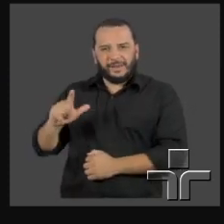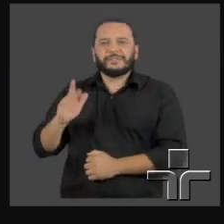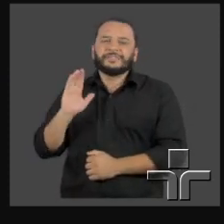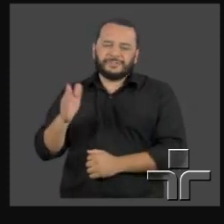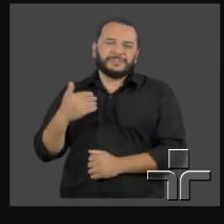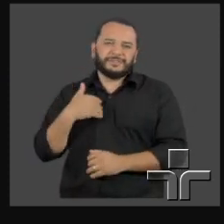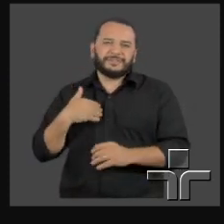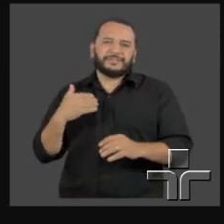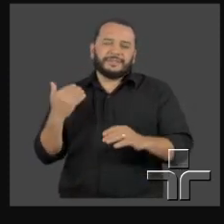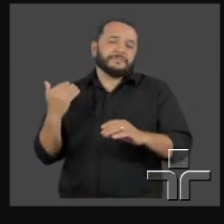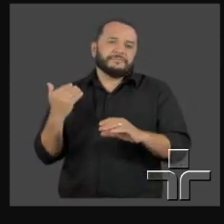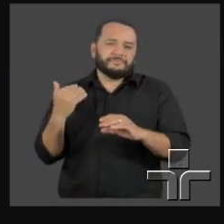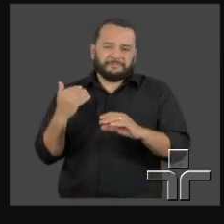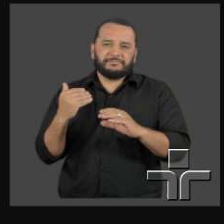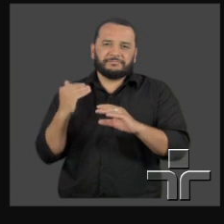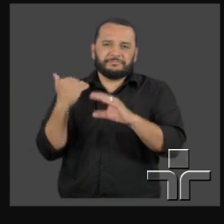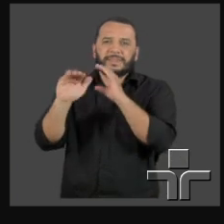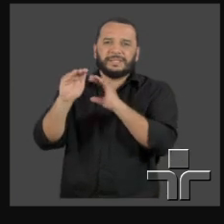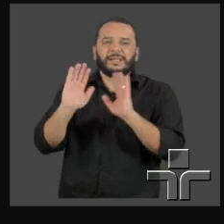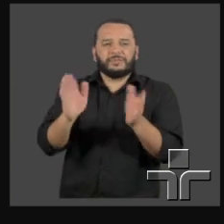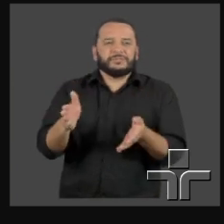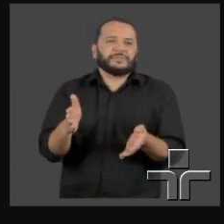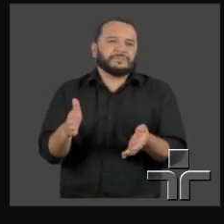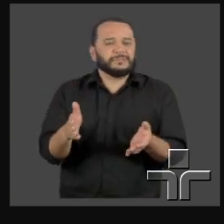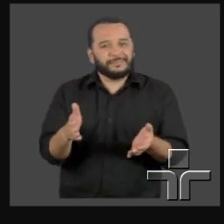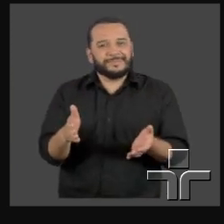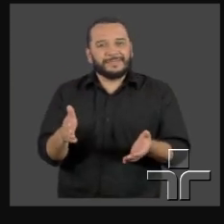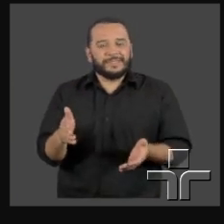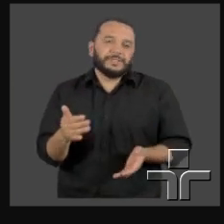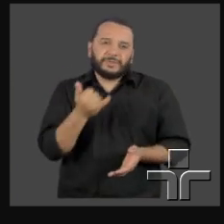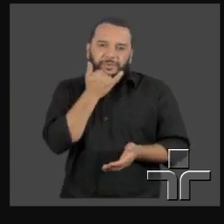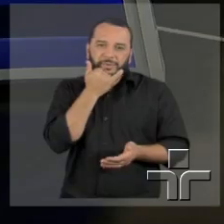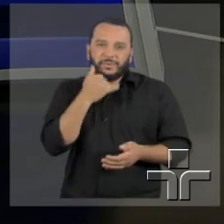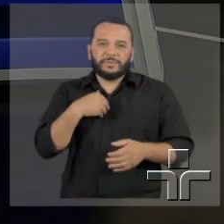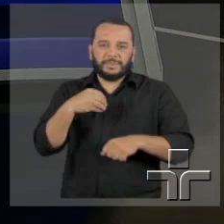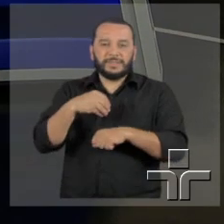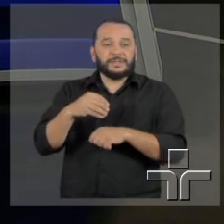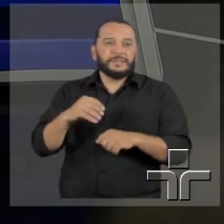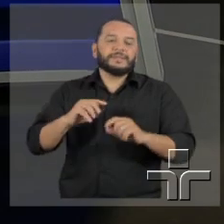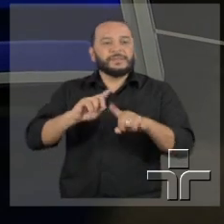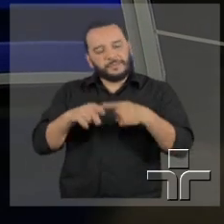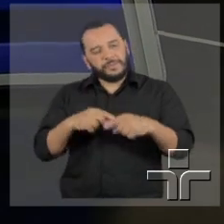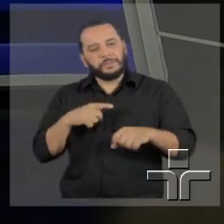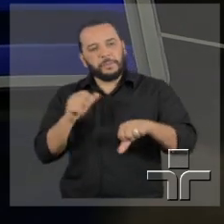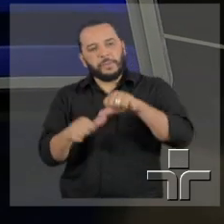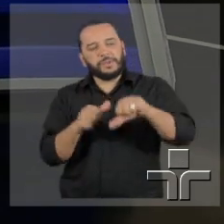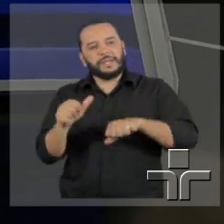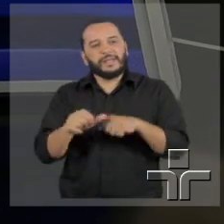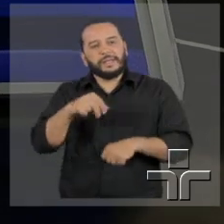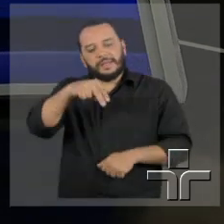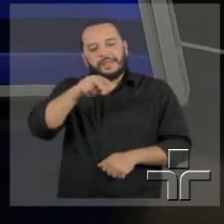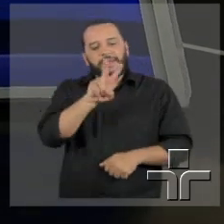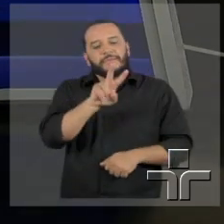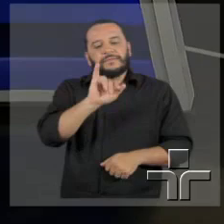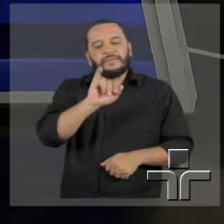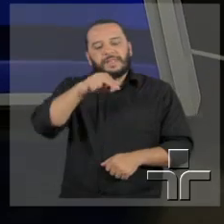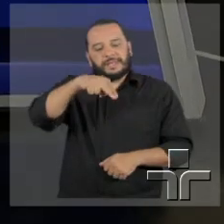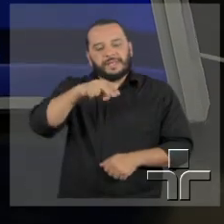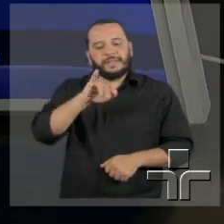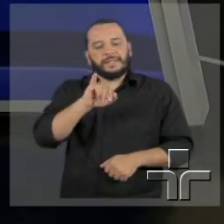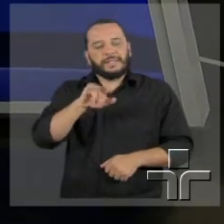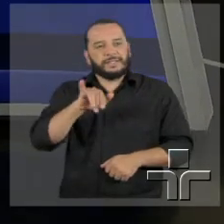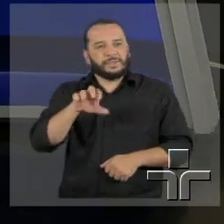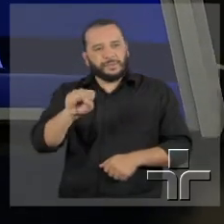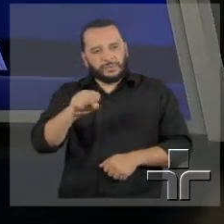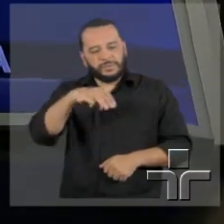nos avisaram, né? E aí eu sugeri o do Vinícius de Moraes, né? Que hoje em dia seria preso, seria um